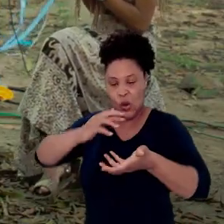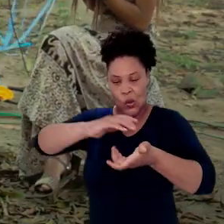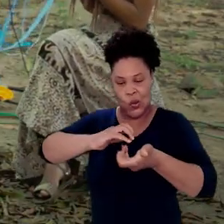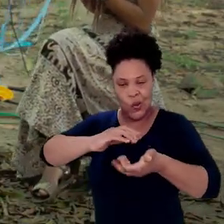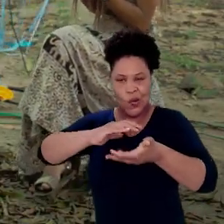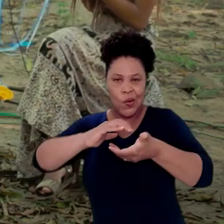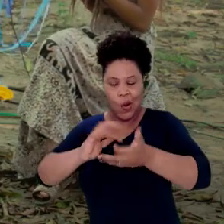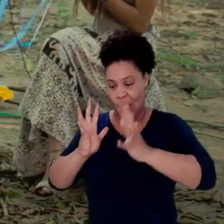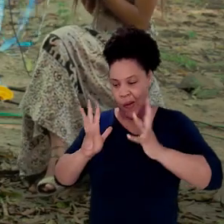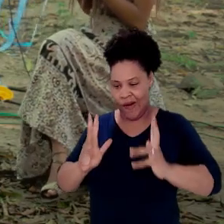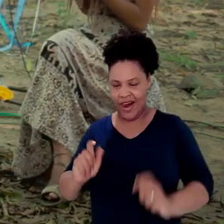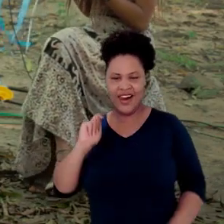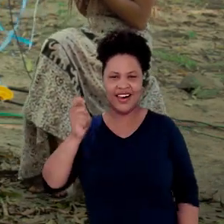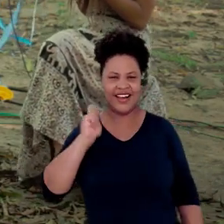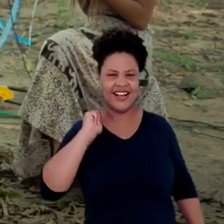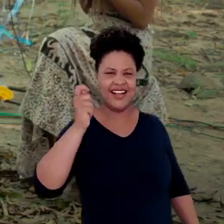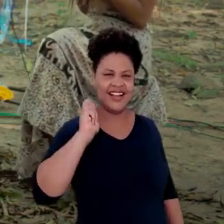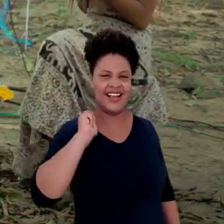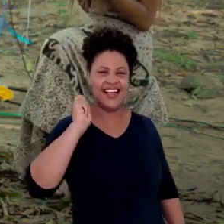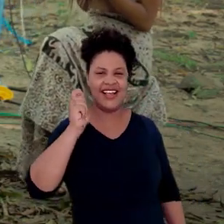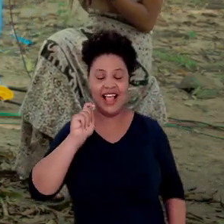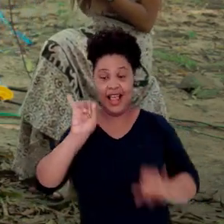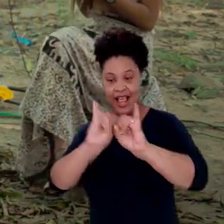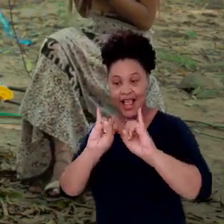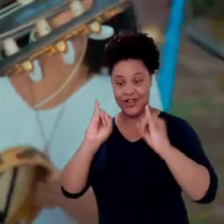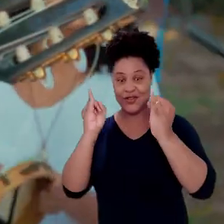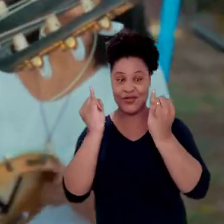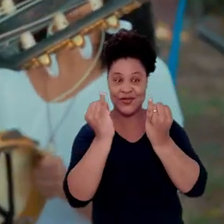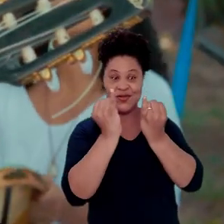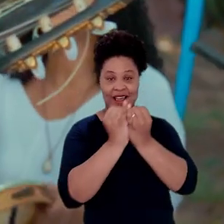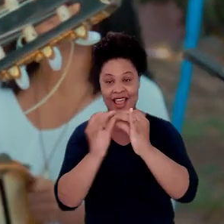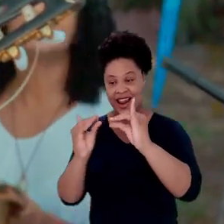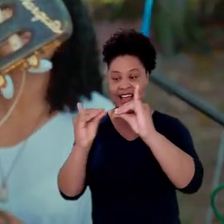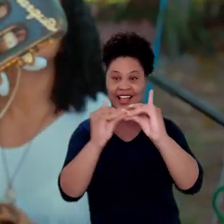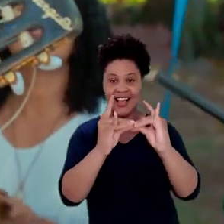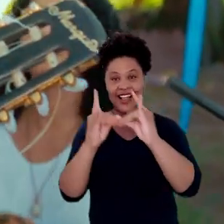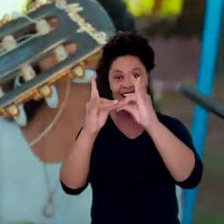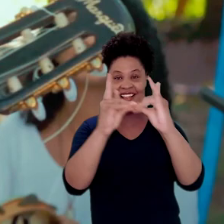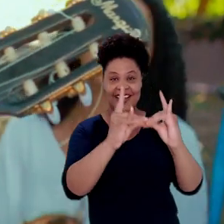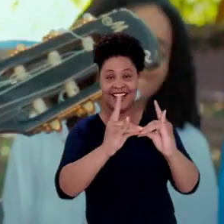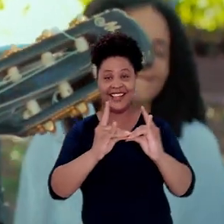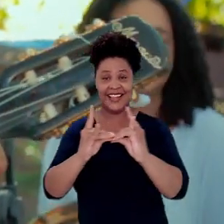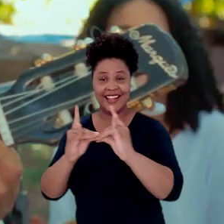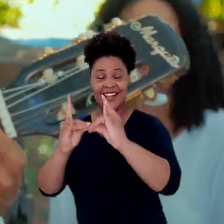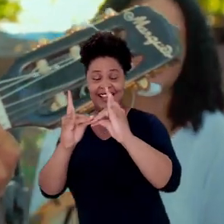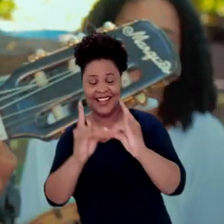Paraguaçu banhou, Cajueira e São Félix. Tobandini, dentro